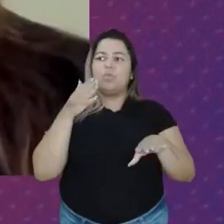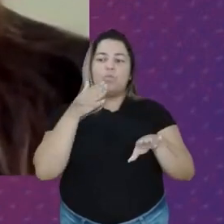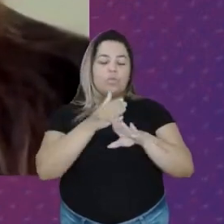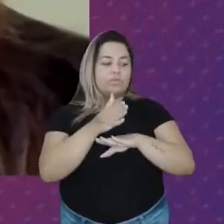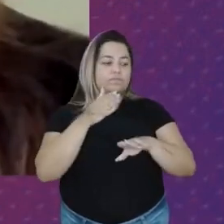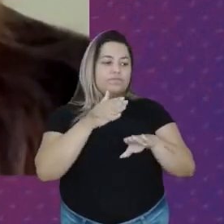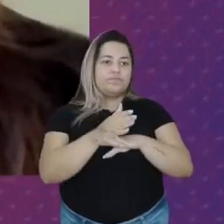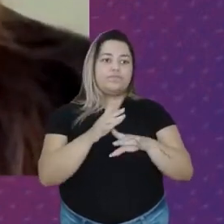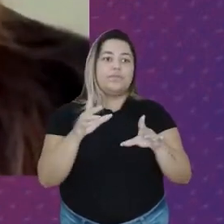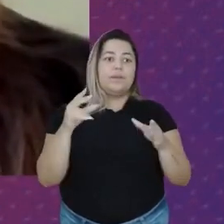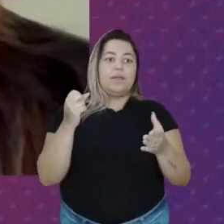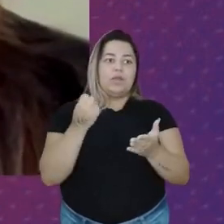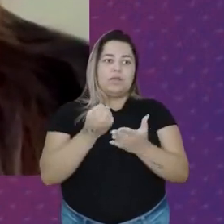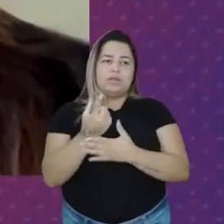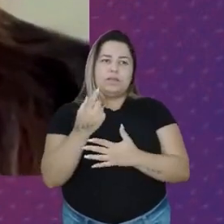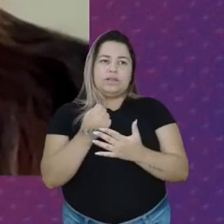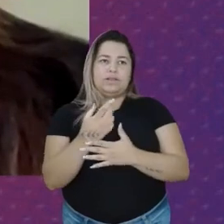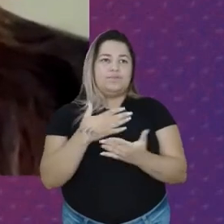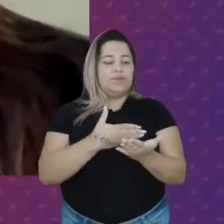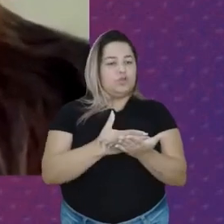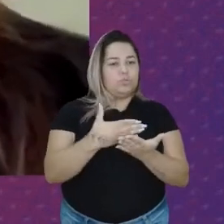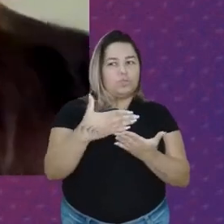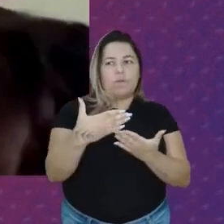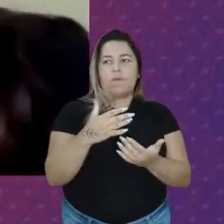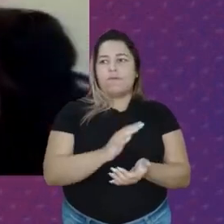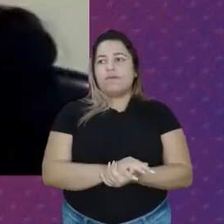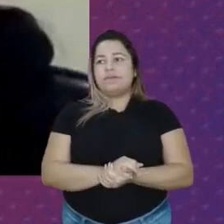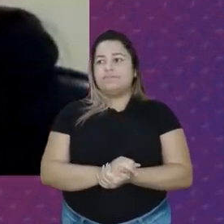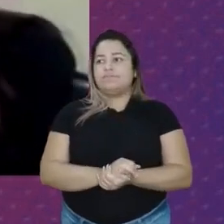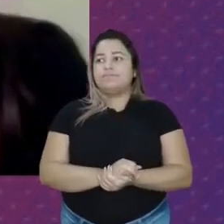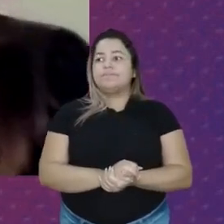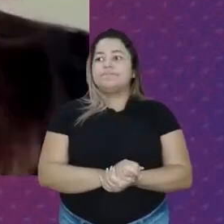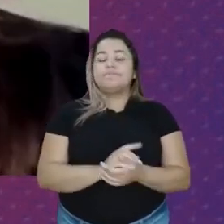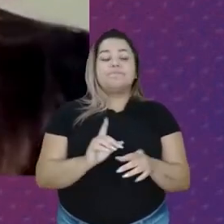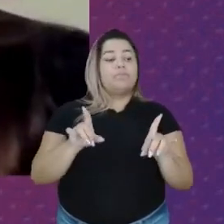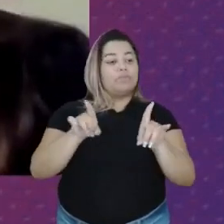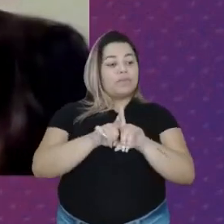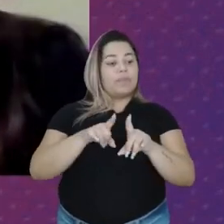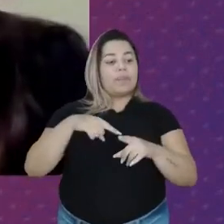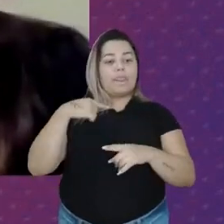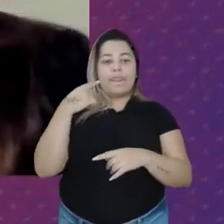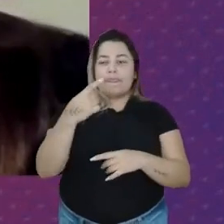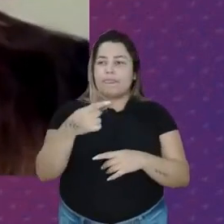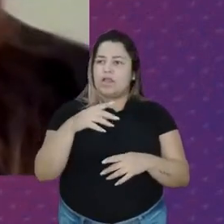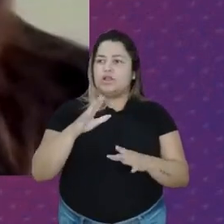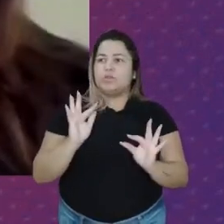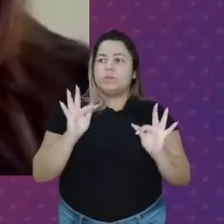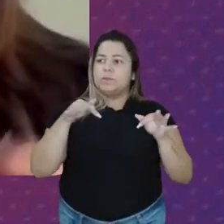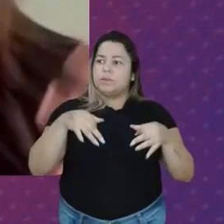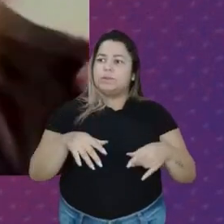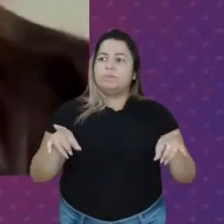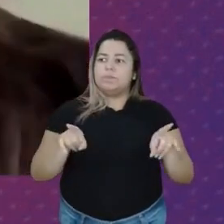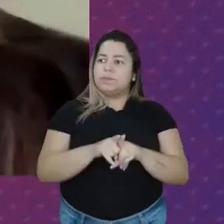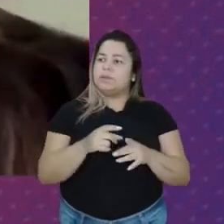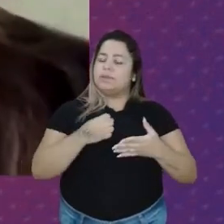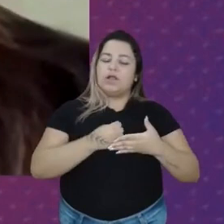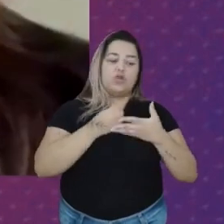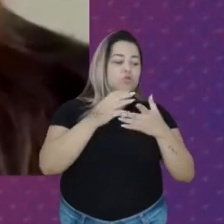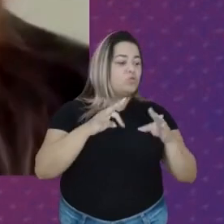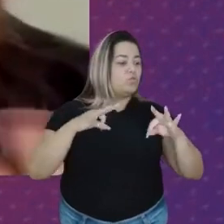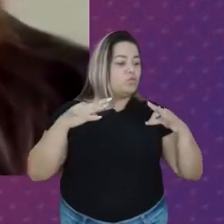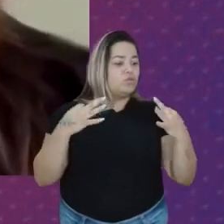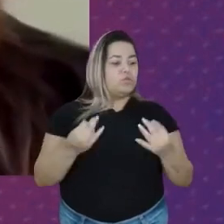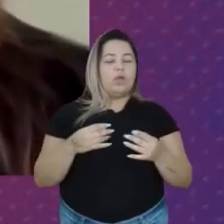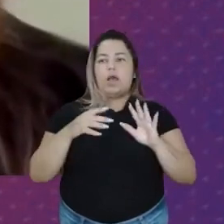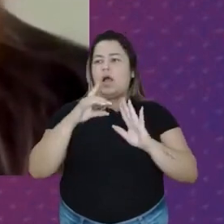tudo que vocês gastaram durante a campanha, e depois, em novembro, aí a prestação de contas final, que vocês vão ter que entregar toda a